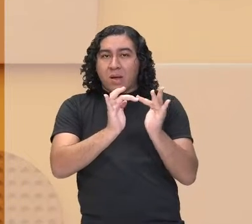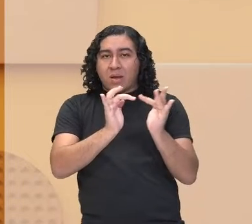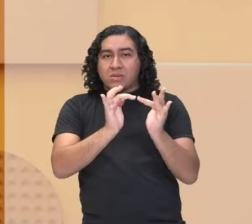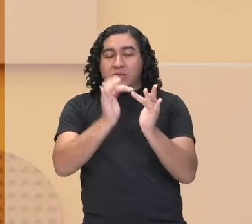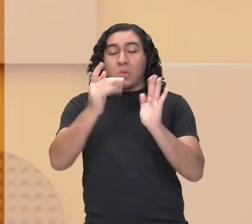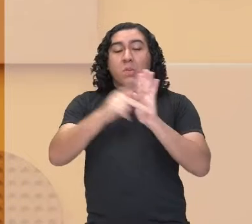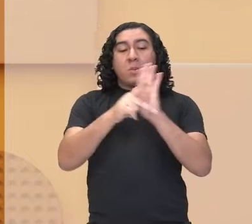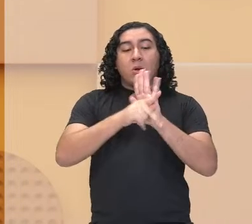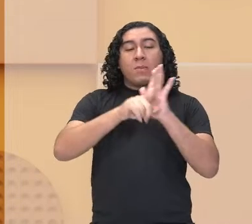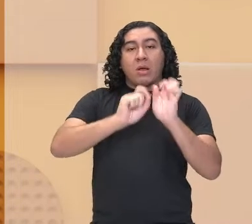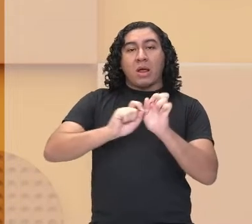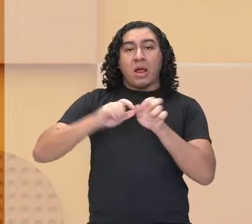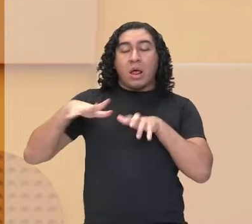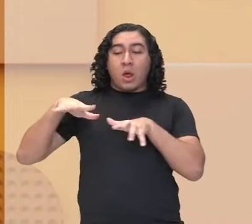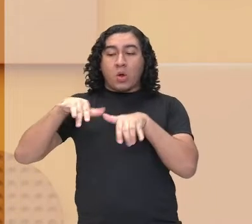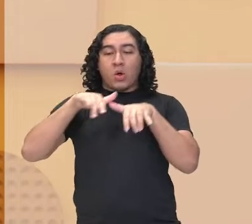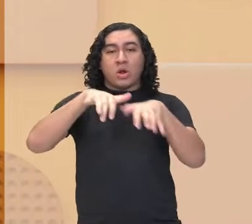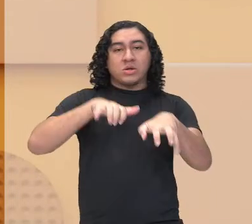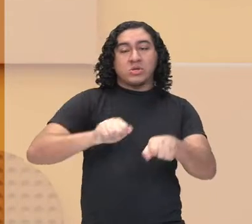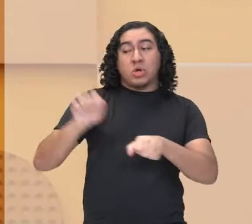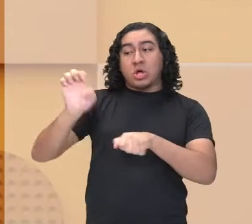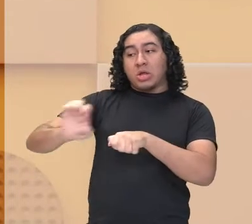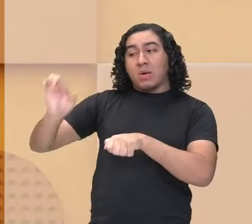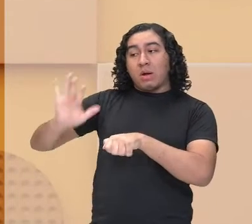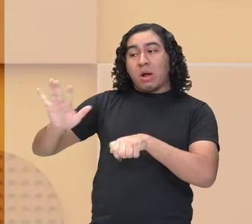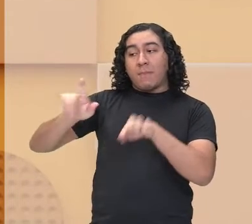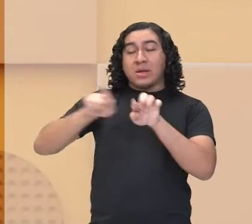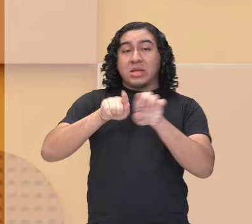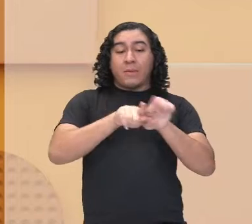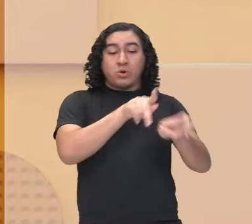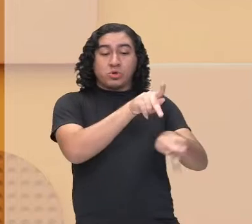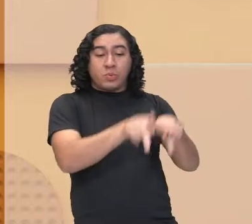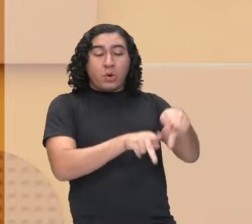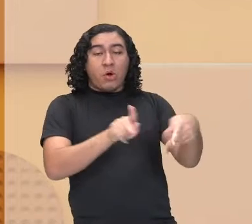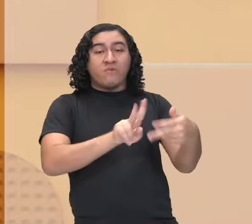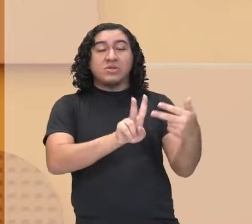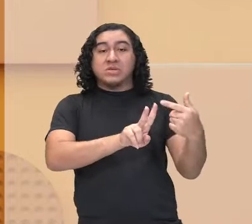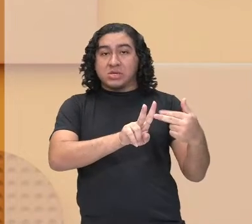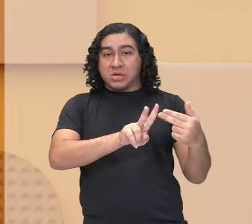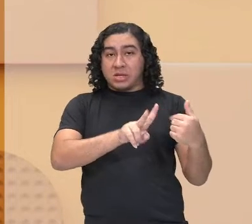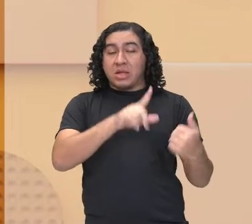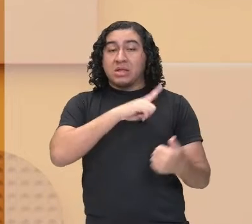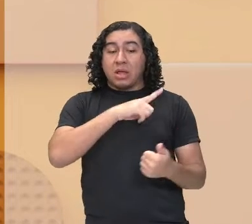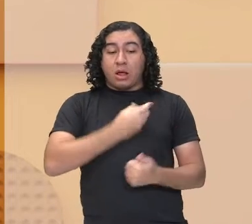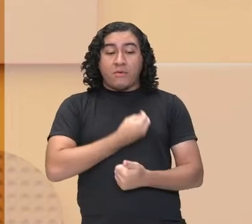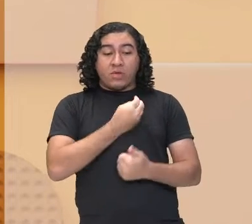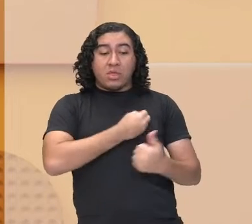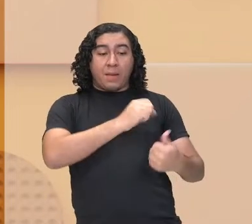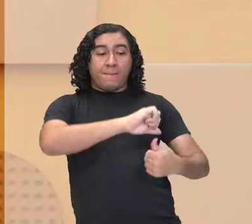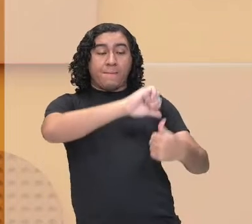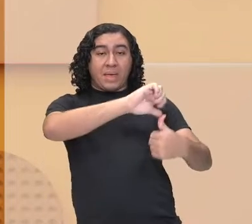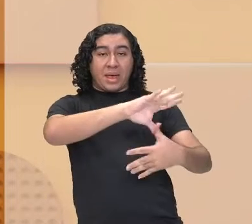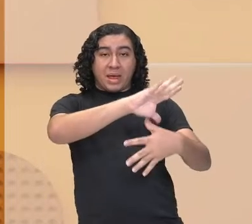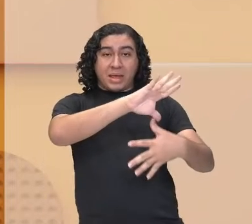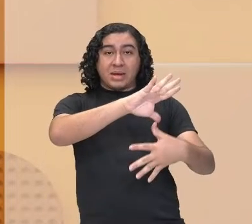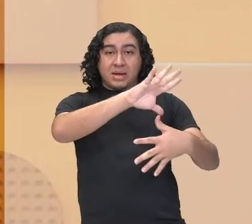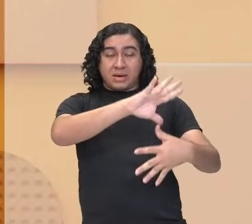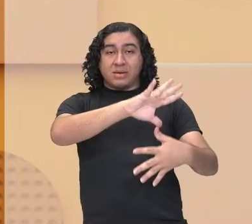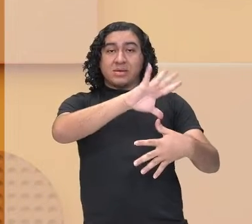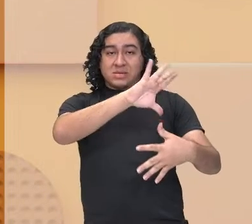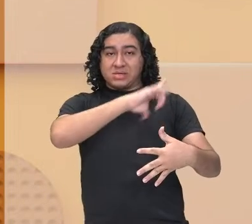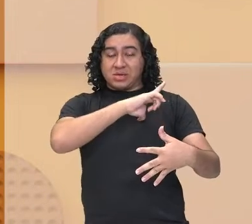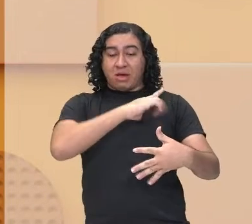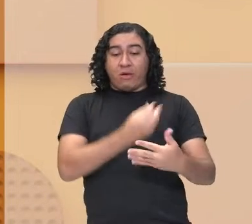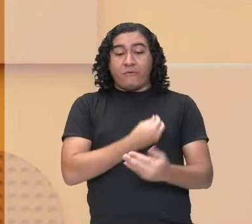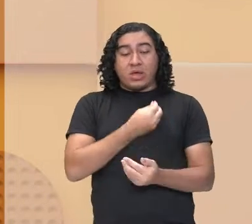os exploradores europeus e os povos ameríndios, os povos que habitavam a América, que habitavam o continente